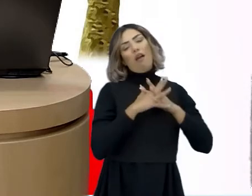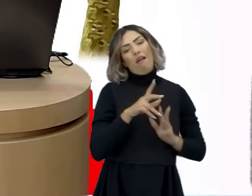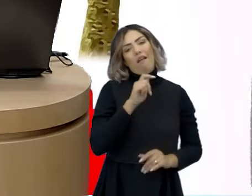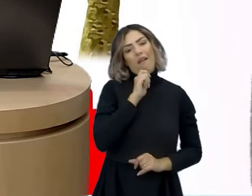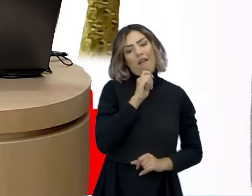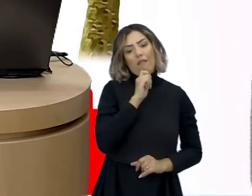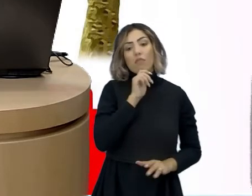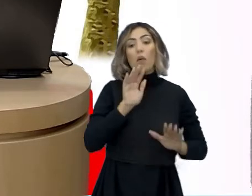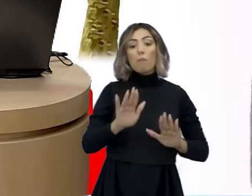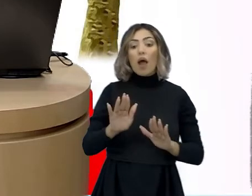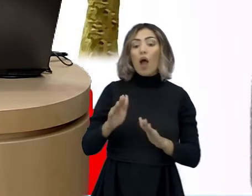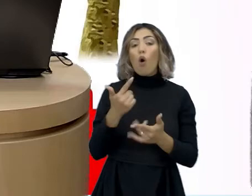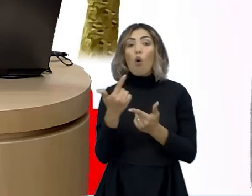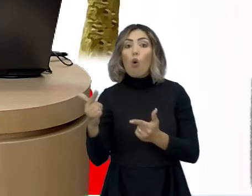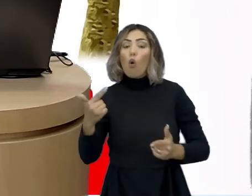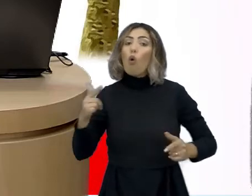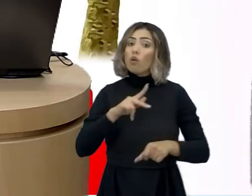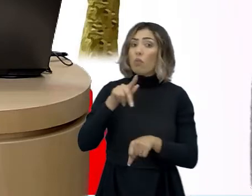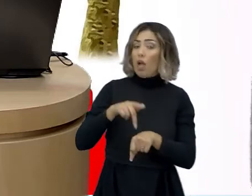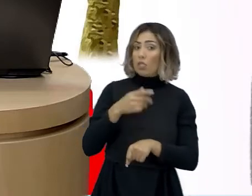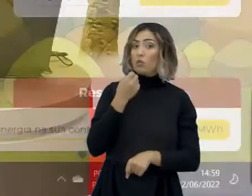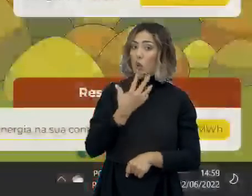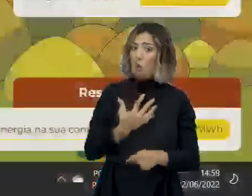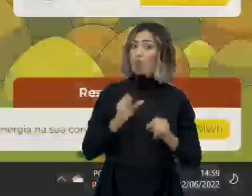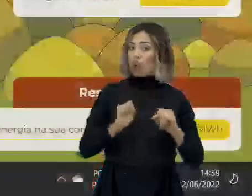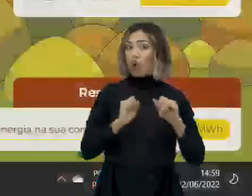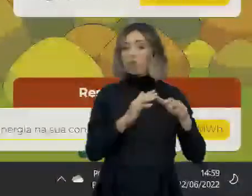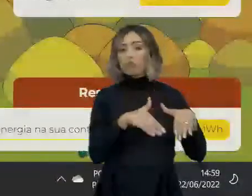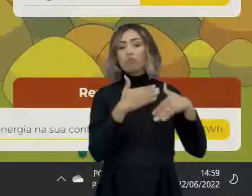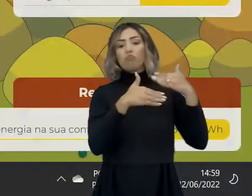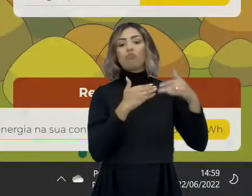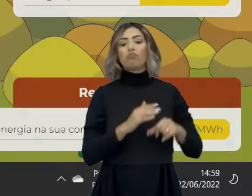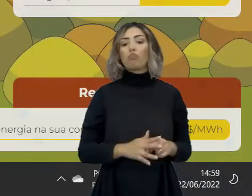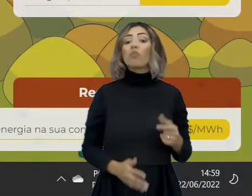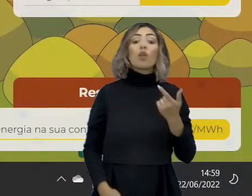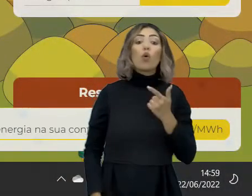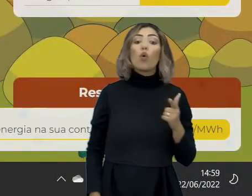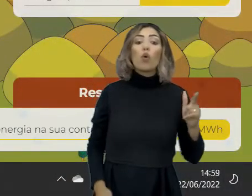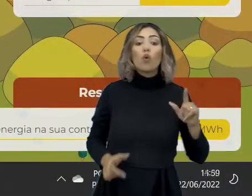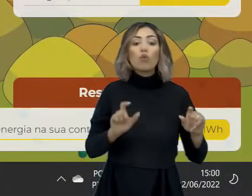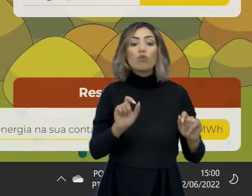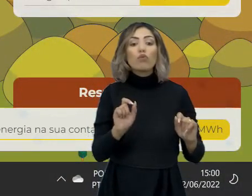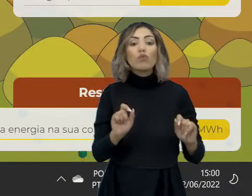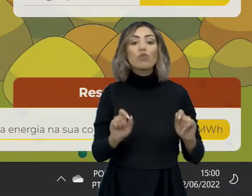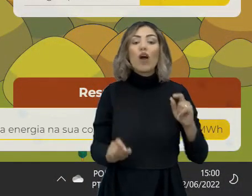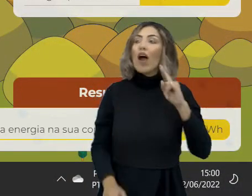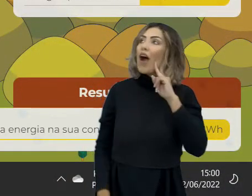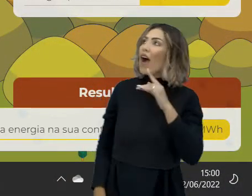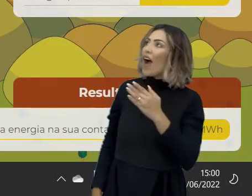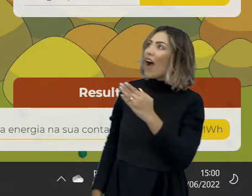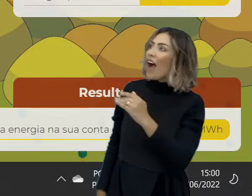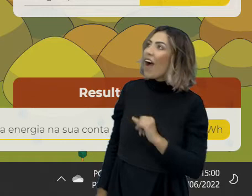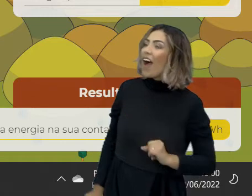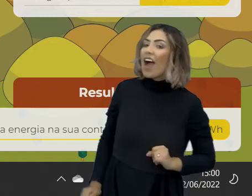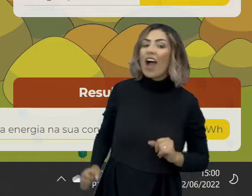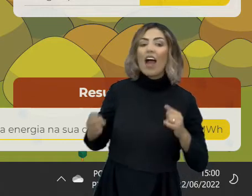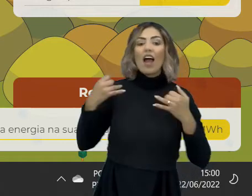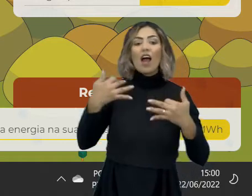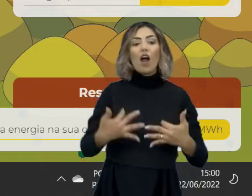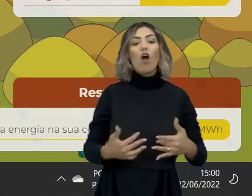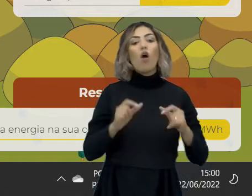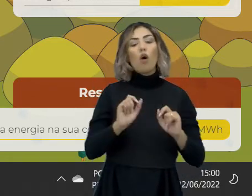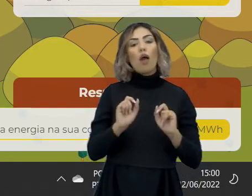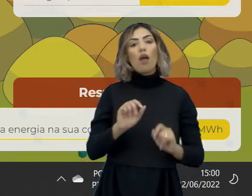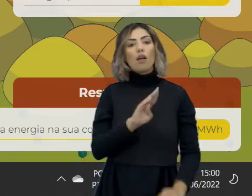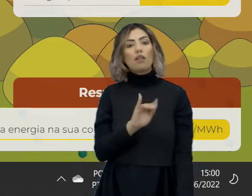países pode ser que... Sim. Tá. Vamos ver outra, então. Vamos zerar essa aqui. Eu quero ver essa aqui que você falou tanto hoje, que é o quê? A de biomassa,